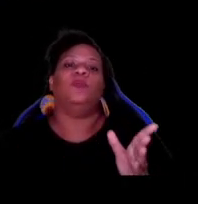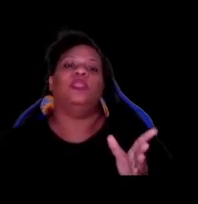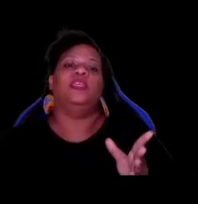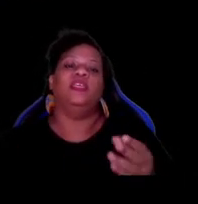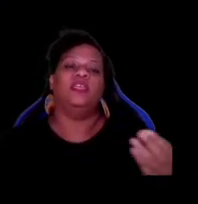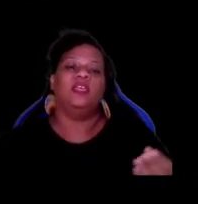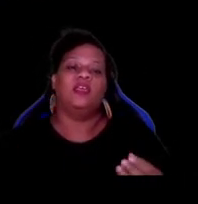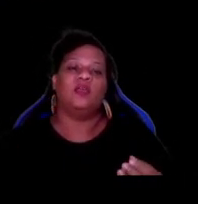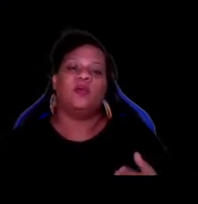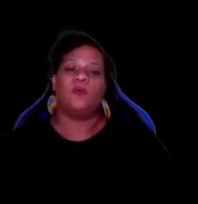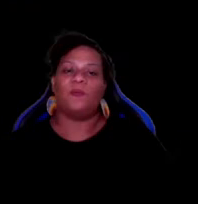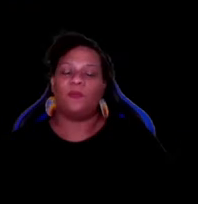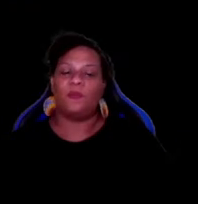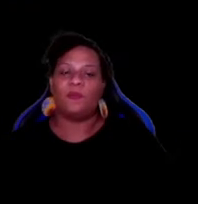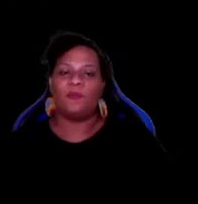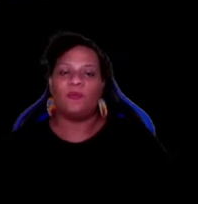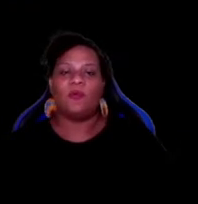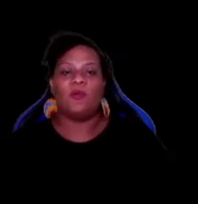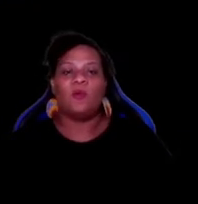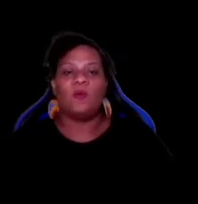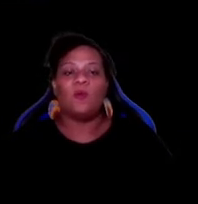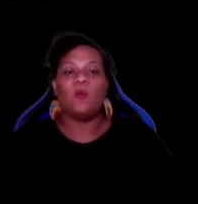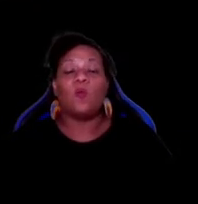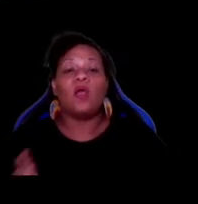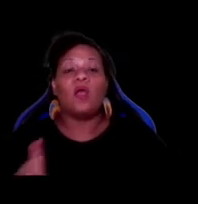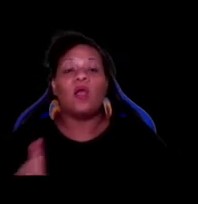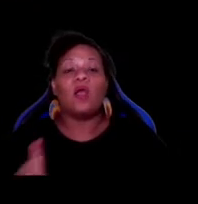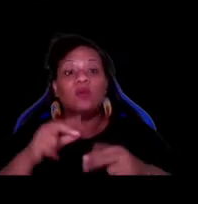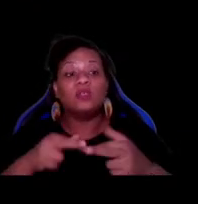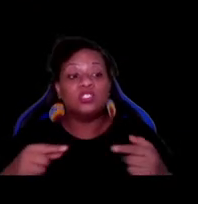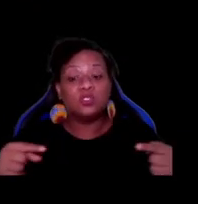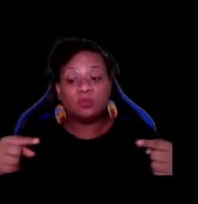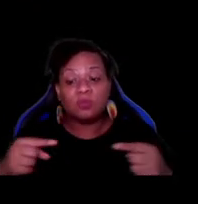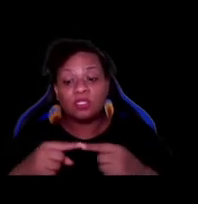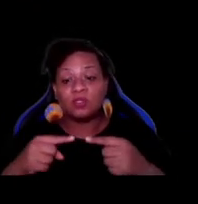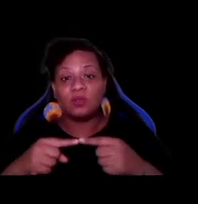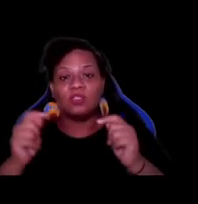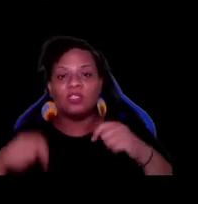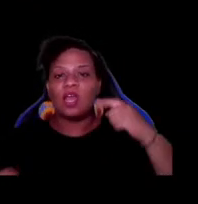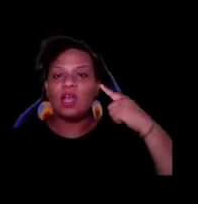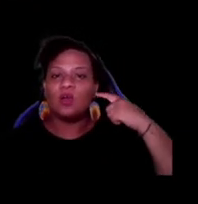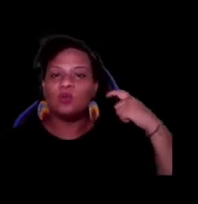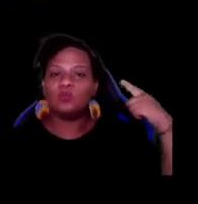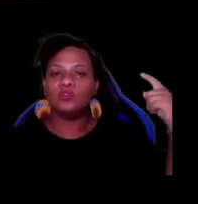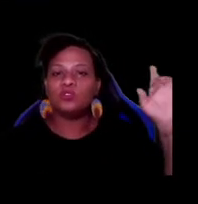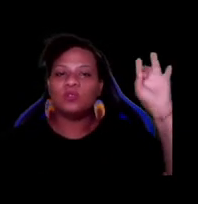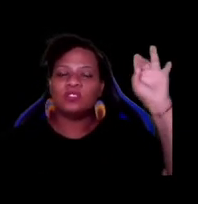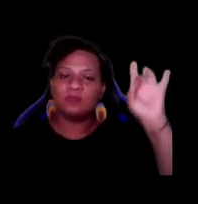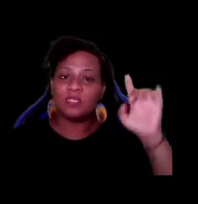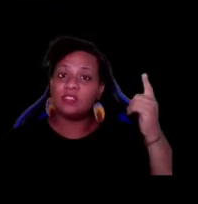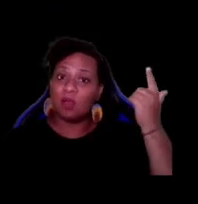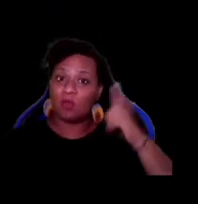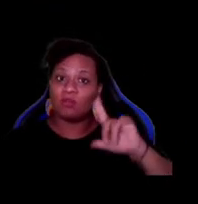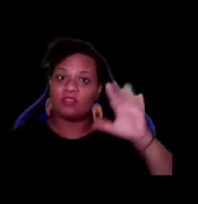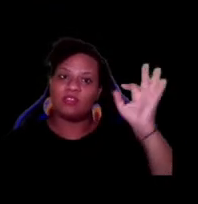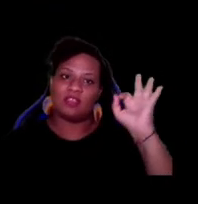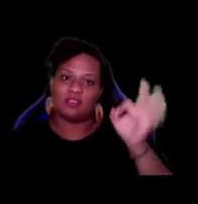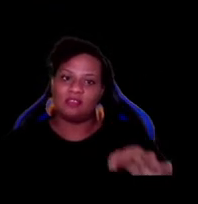a parte do instrumento que ela vai lhe dar essa sonoridade específica para poder você tocar